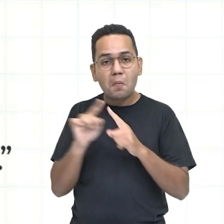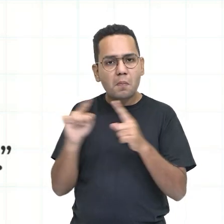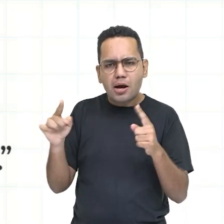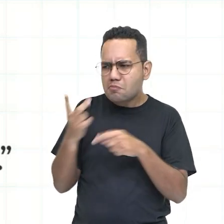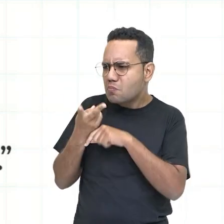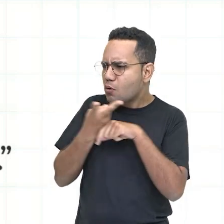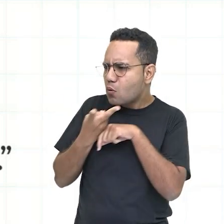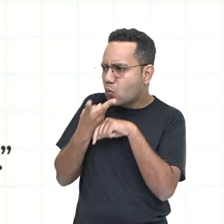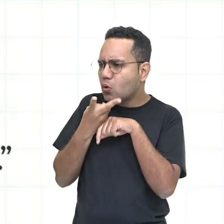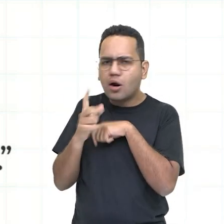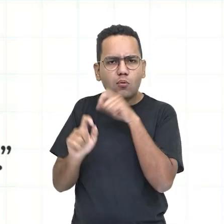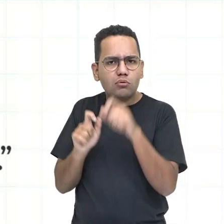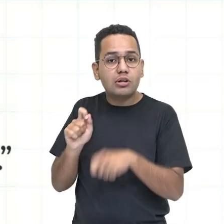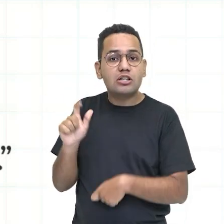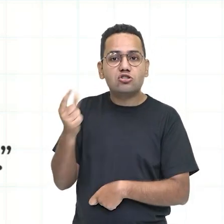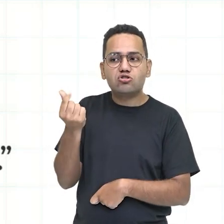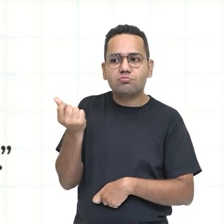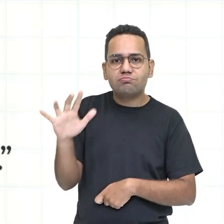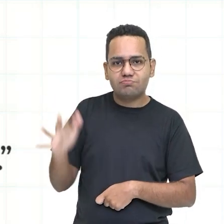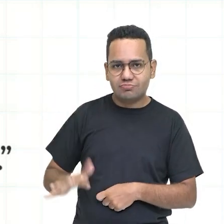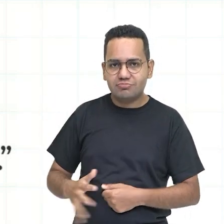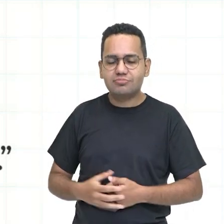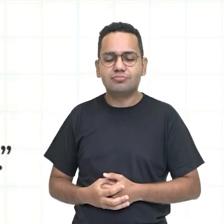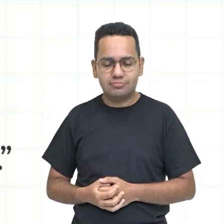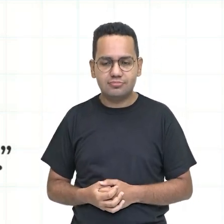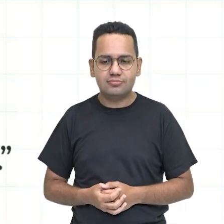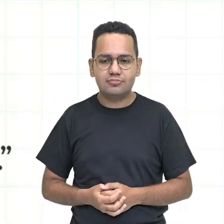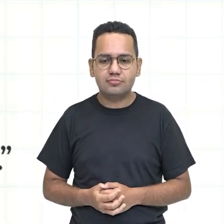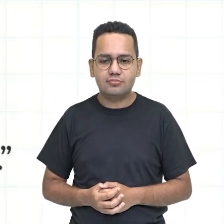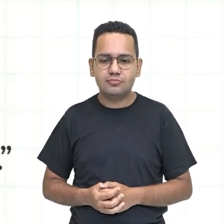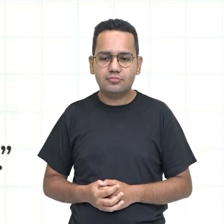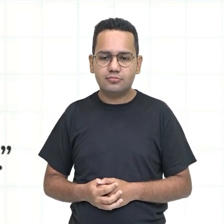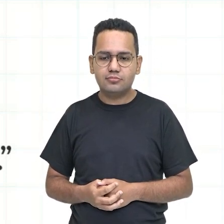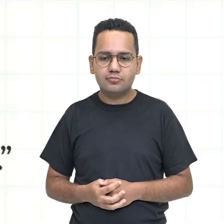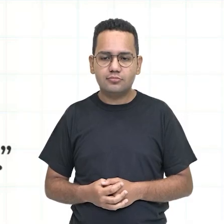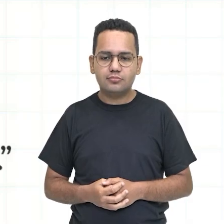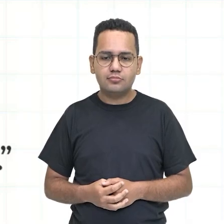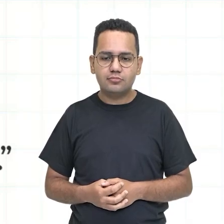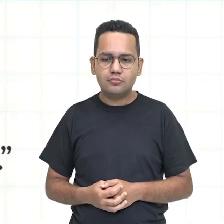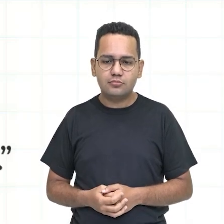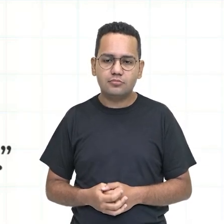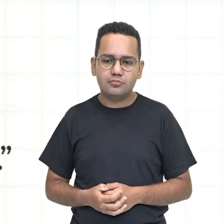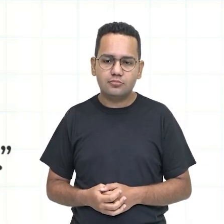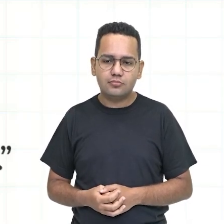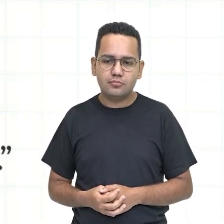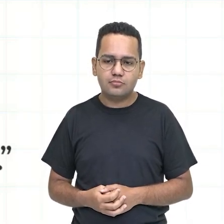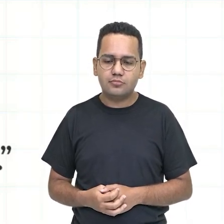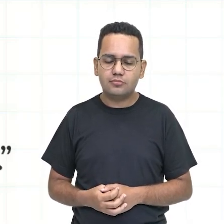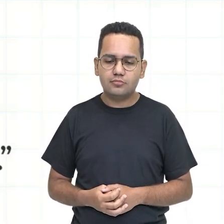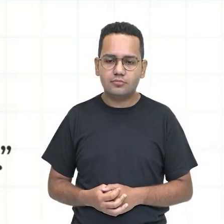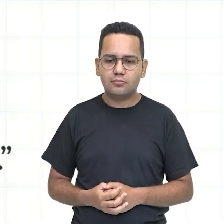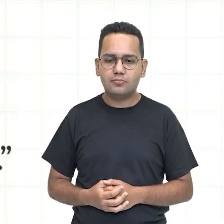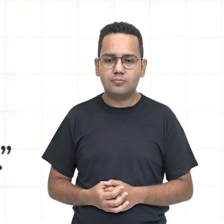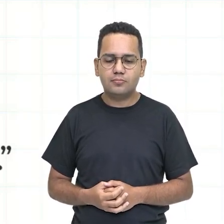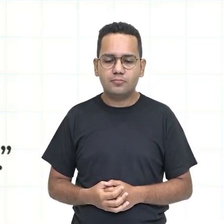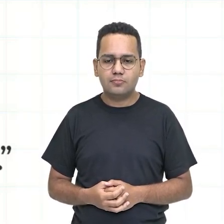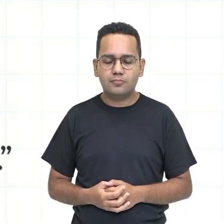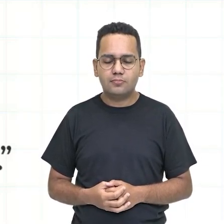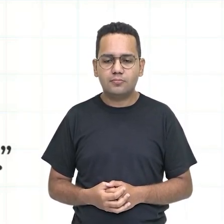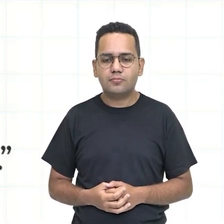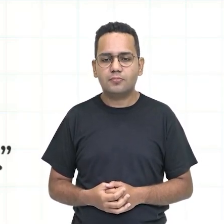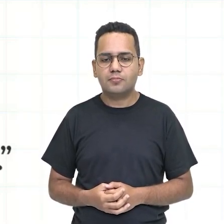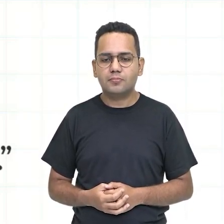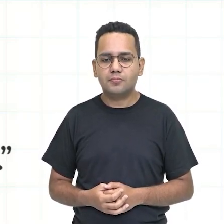fazia negociações, deals, né? Finally, after planning everything meticulously.